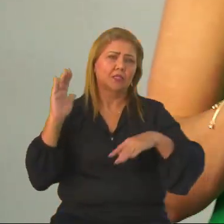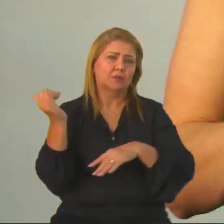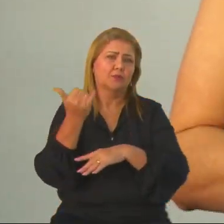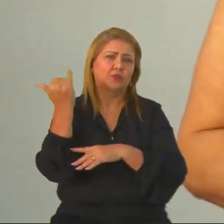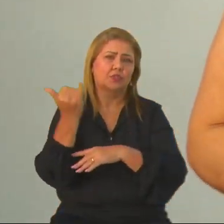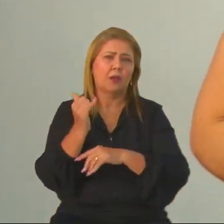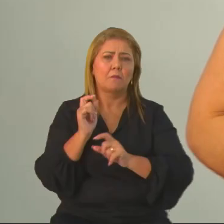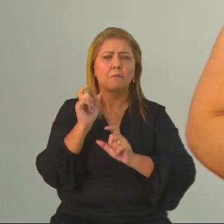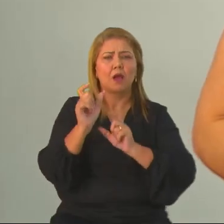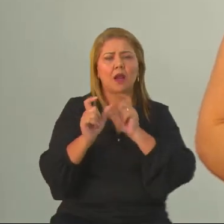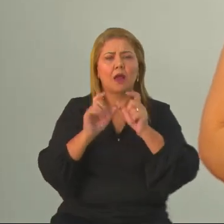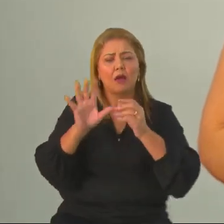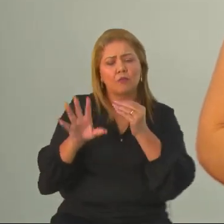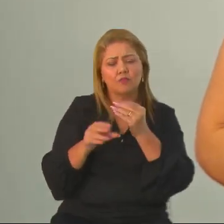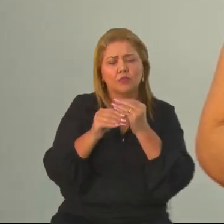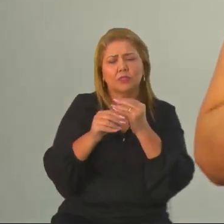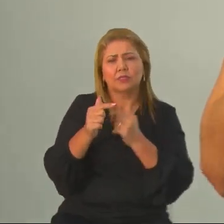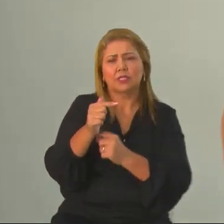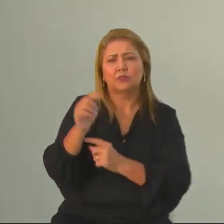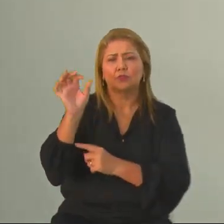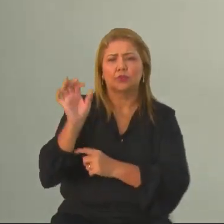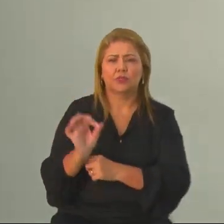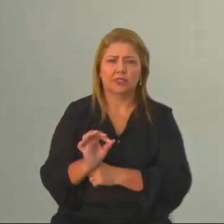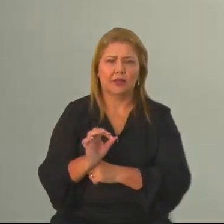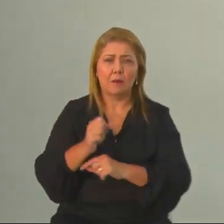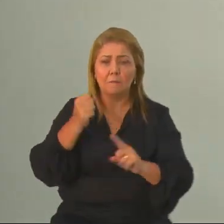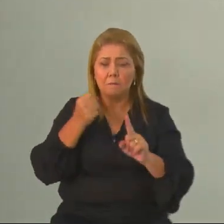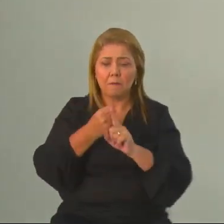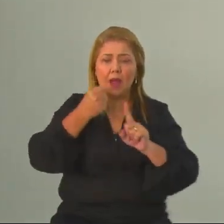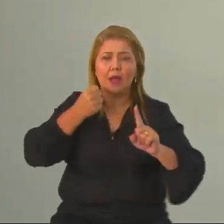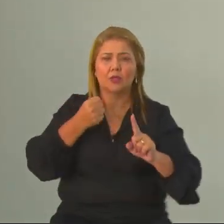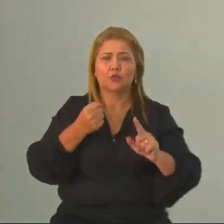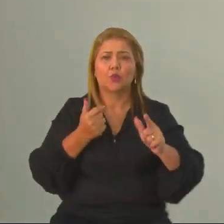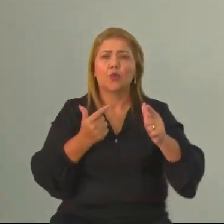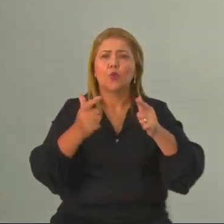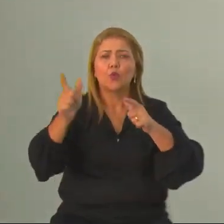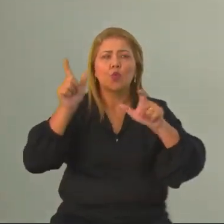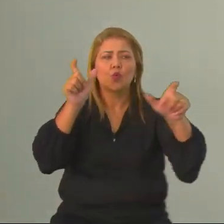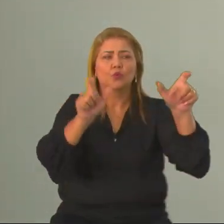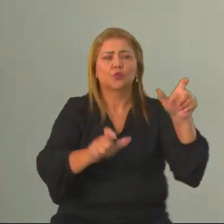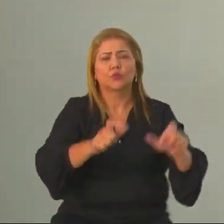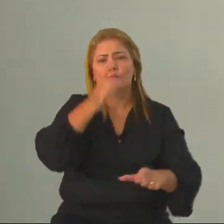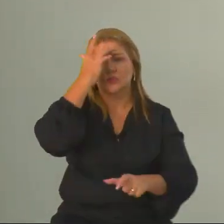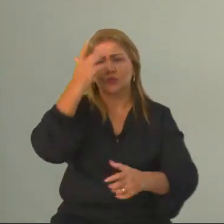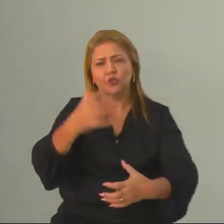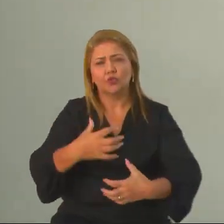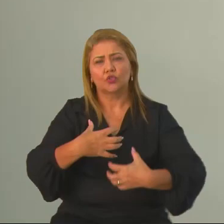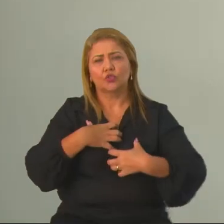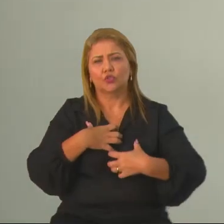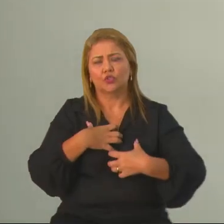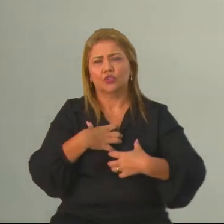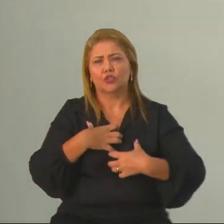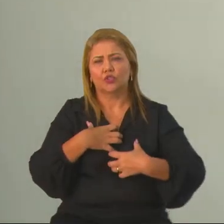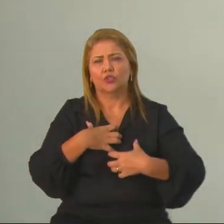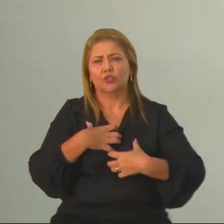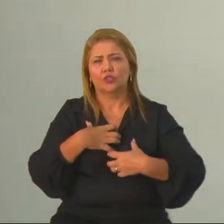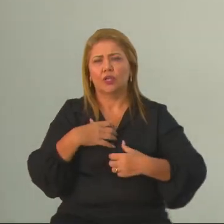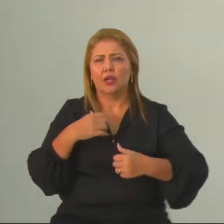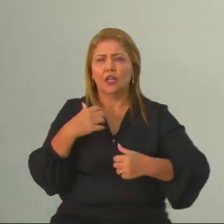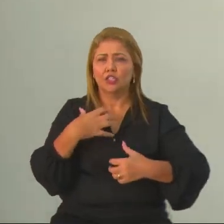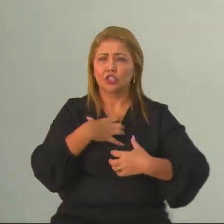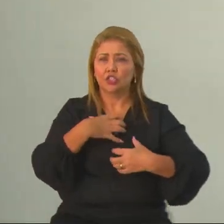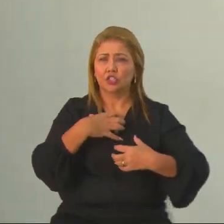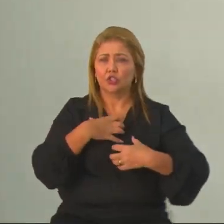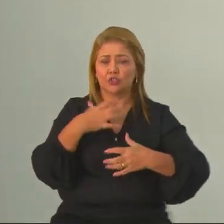palavras representam 7% do impacto que o outro sente. A voz,